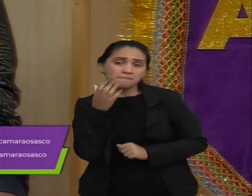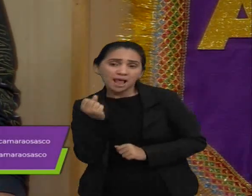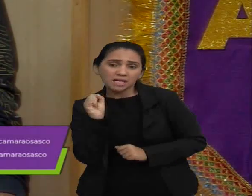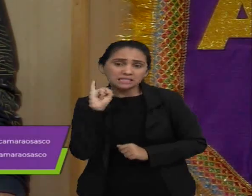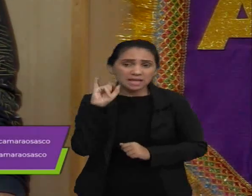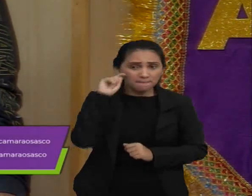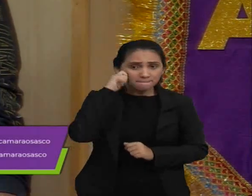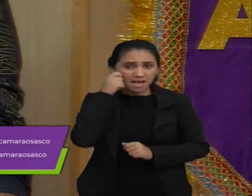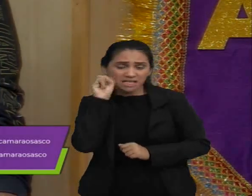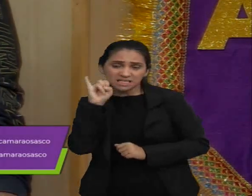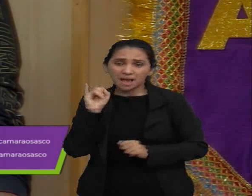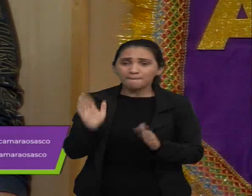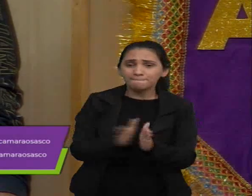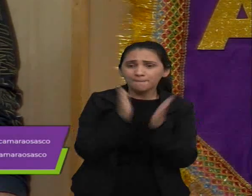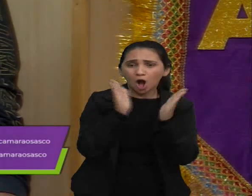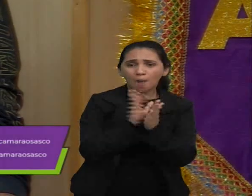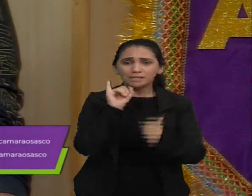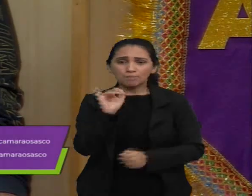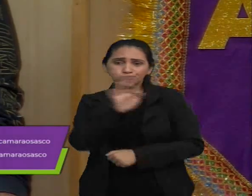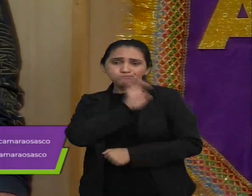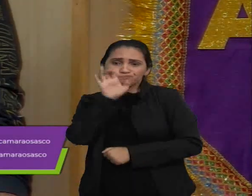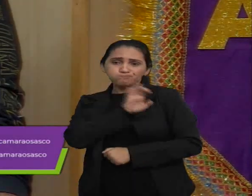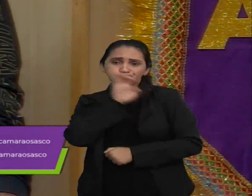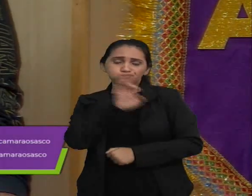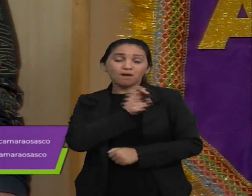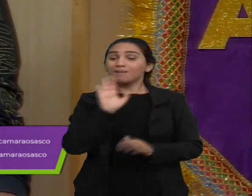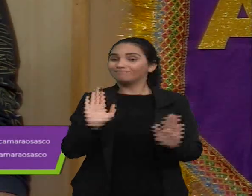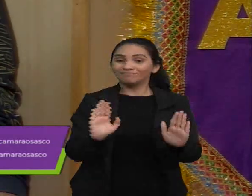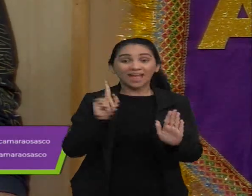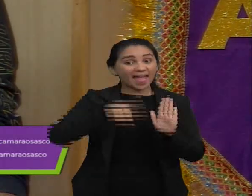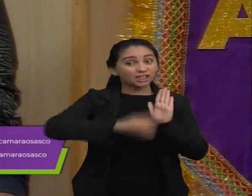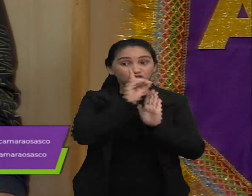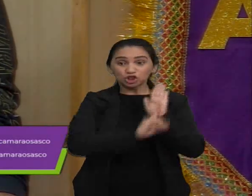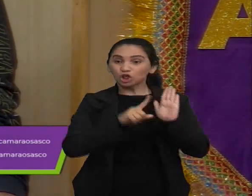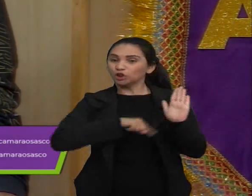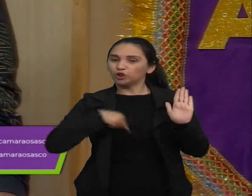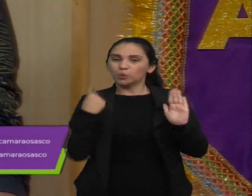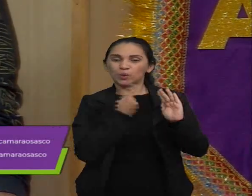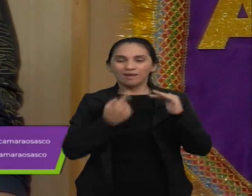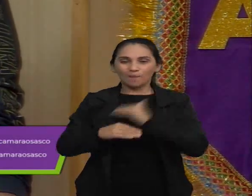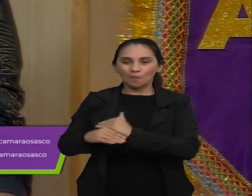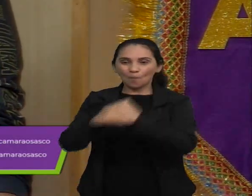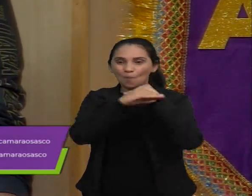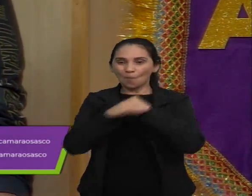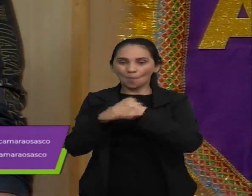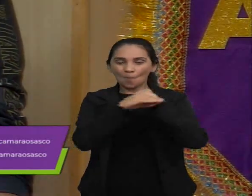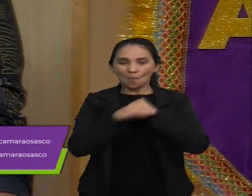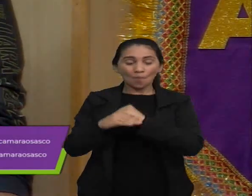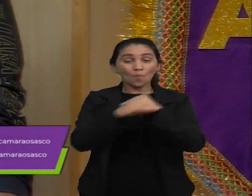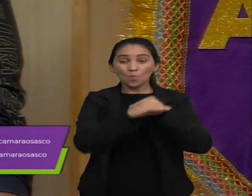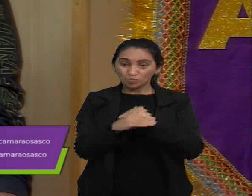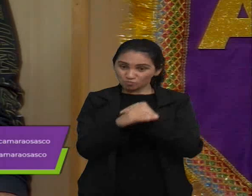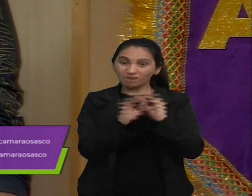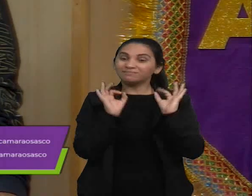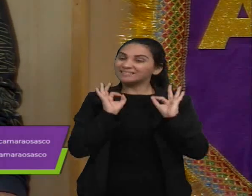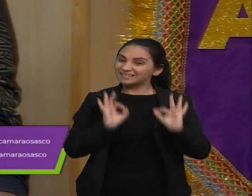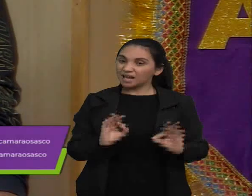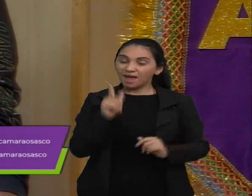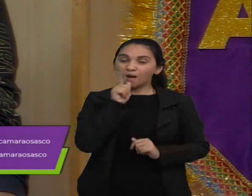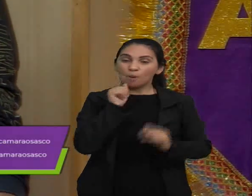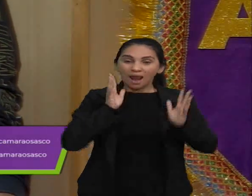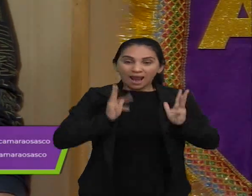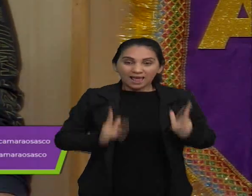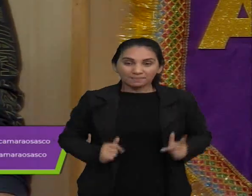preto, se é pobre ou se é rico. O saneamento está na Constituição, é o direito de todos, é o acesso à saúde pública, a água tratada.